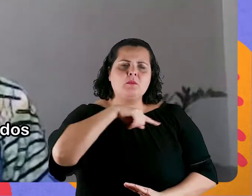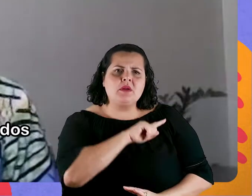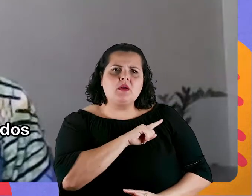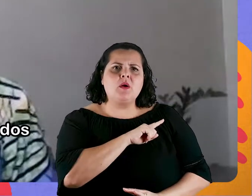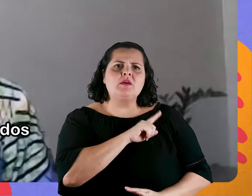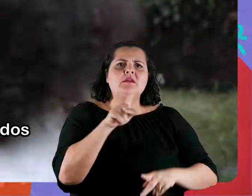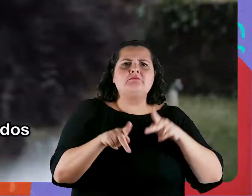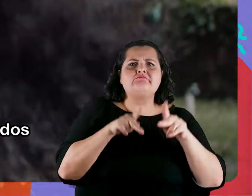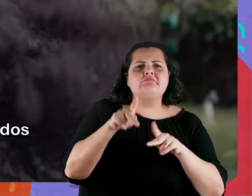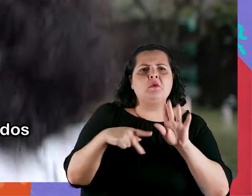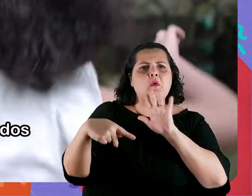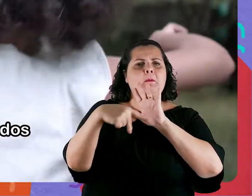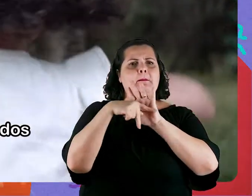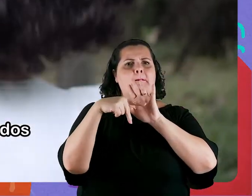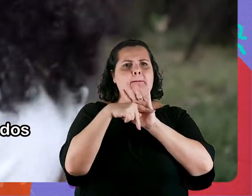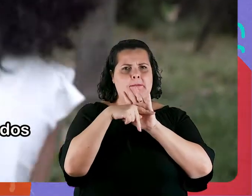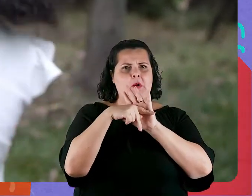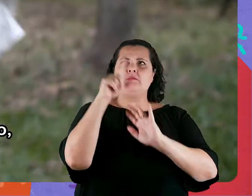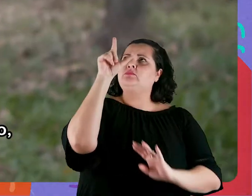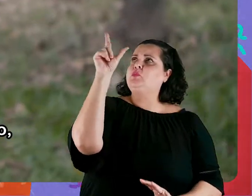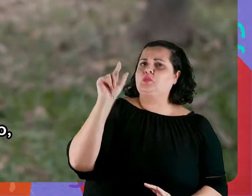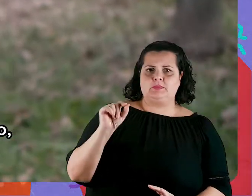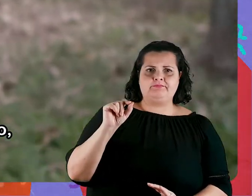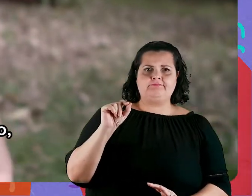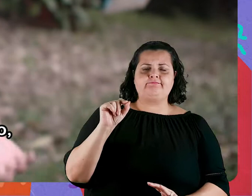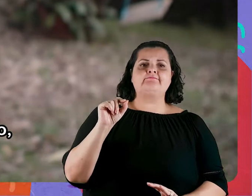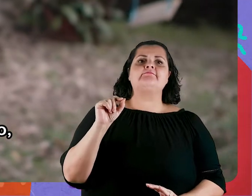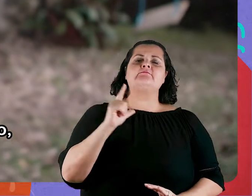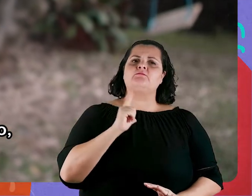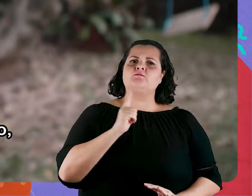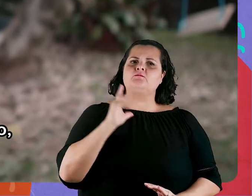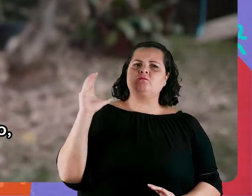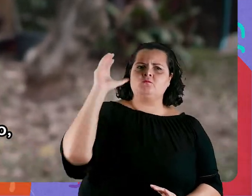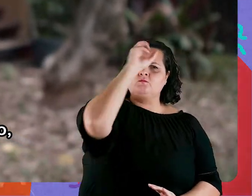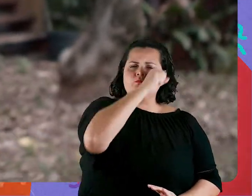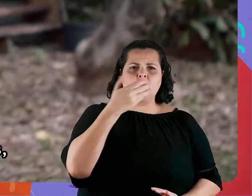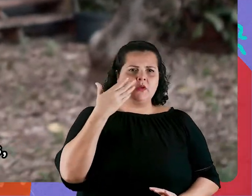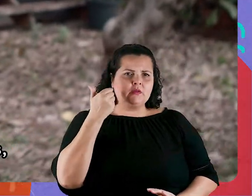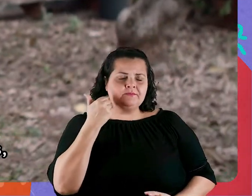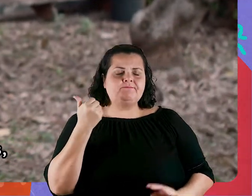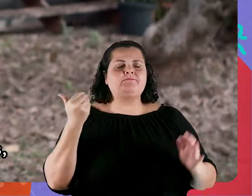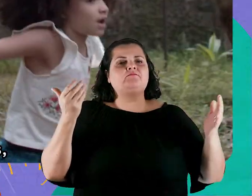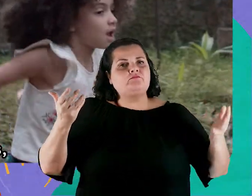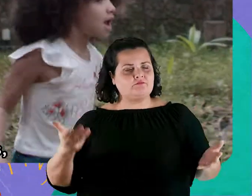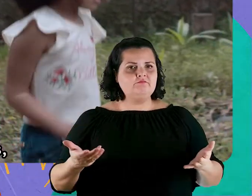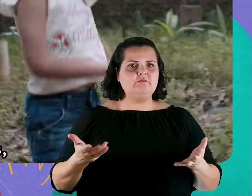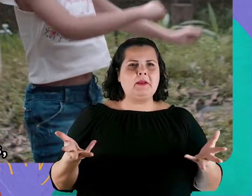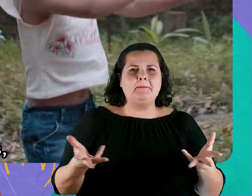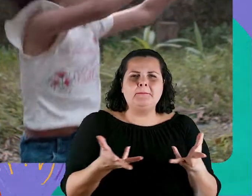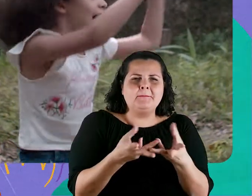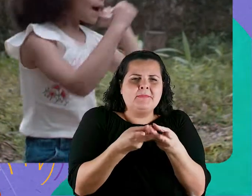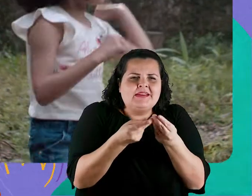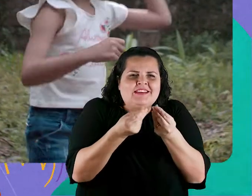e efetivamente educado por agentes norma é maravilhoso o sentido mágico dessa relação com as